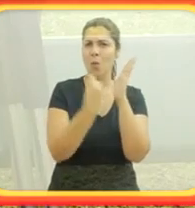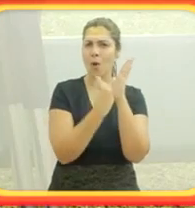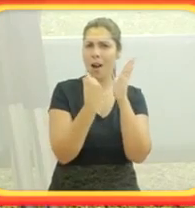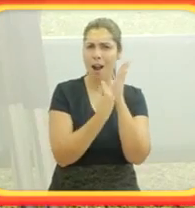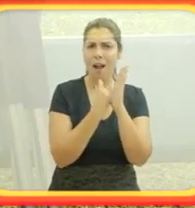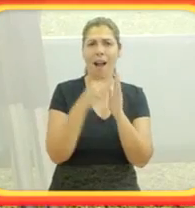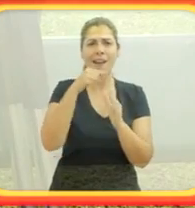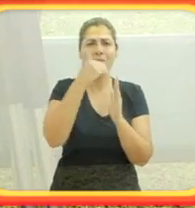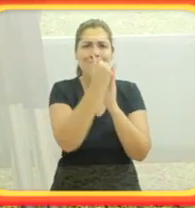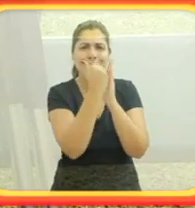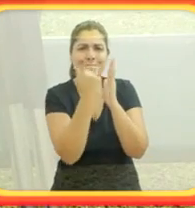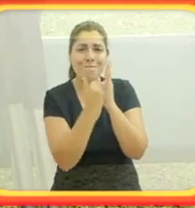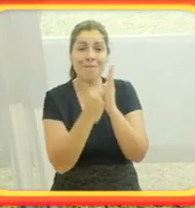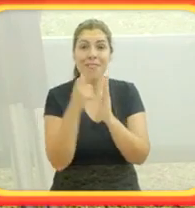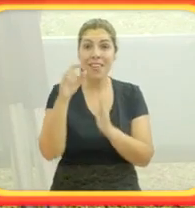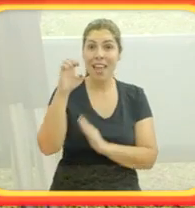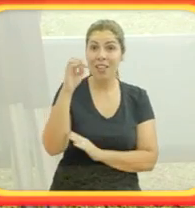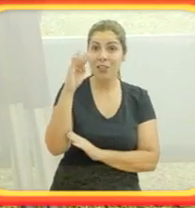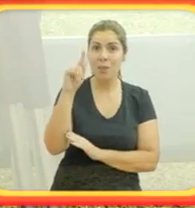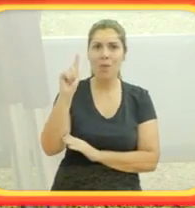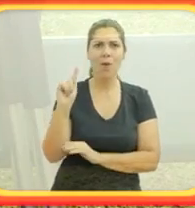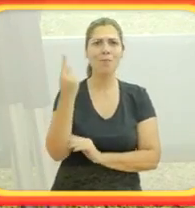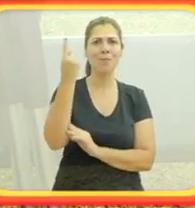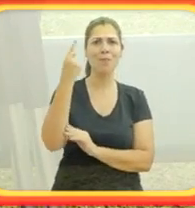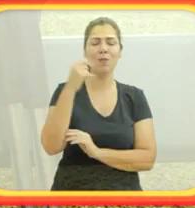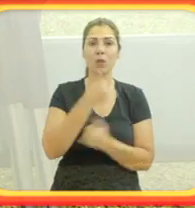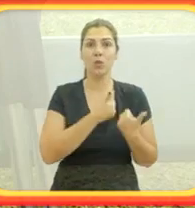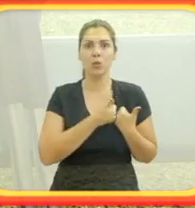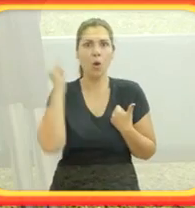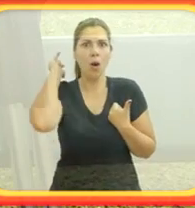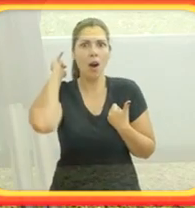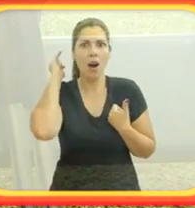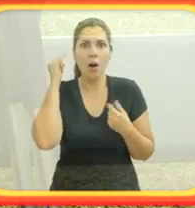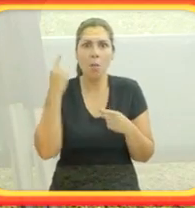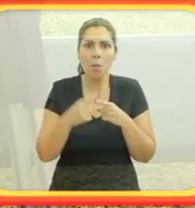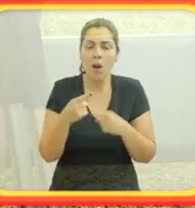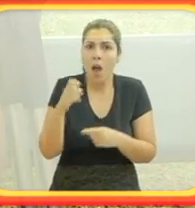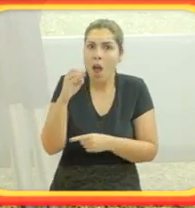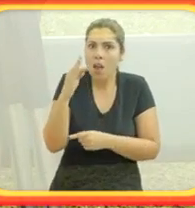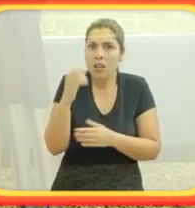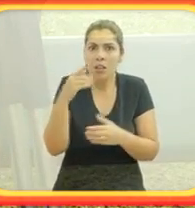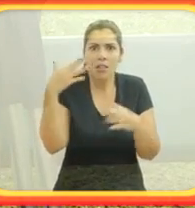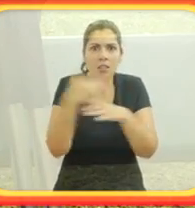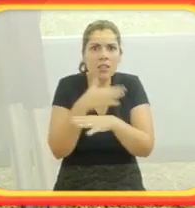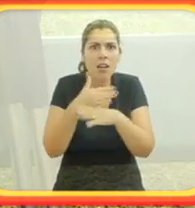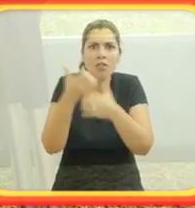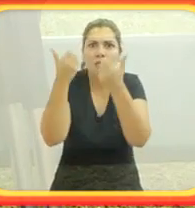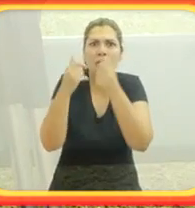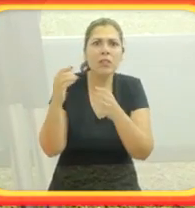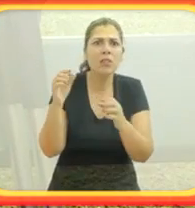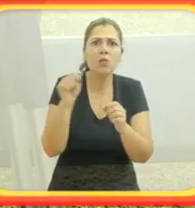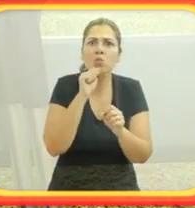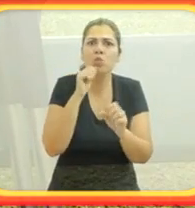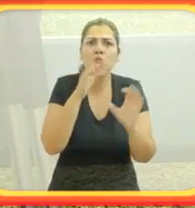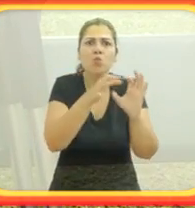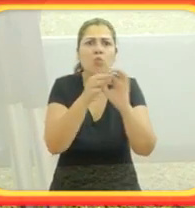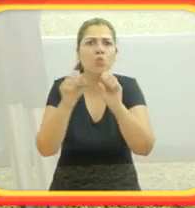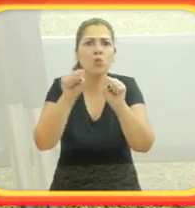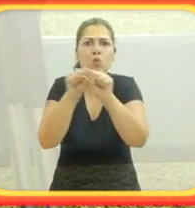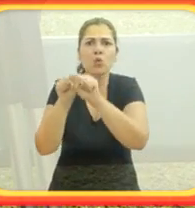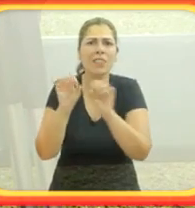nessa ordem. Na Etiópia foi o primeiro choque ali que eu falei, eita,